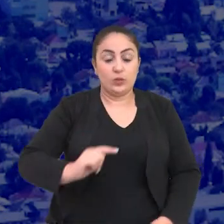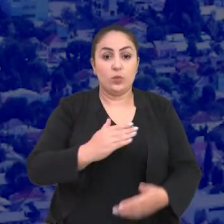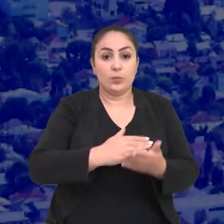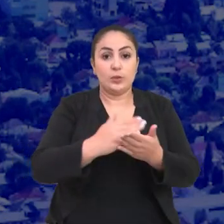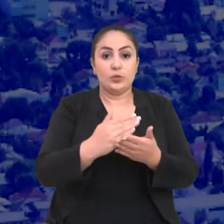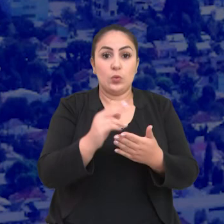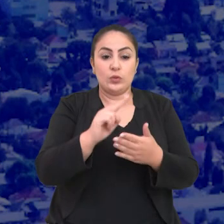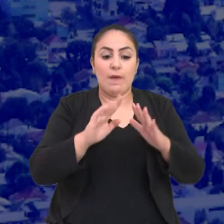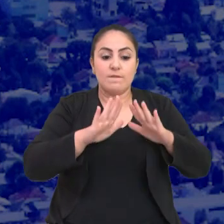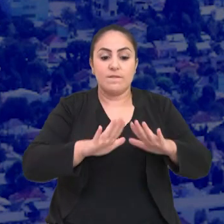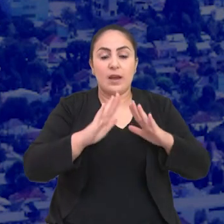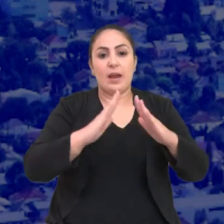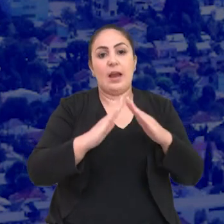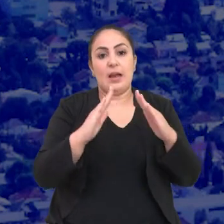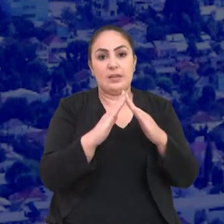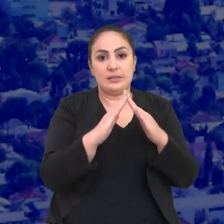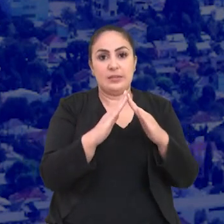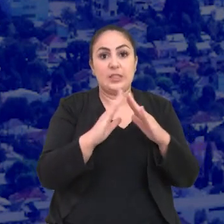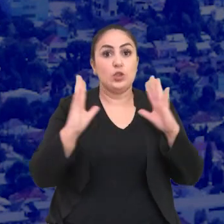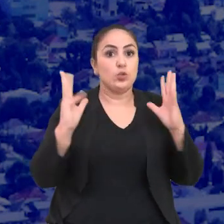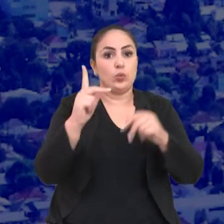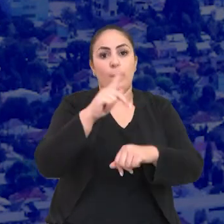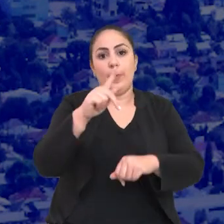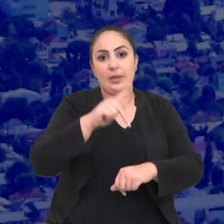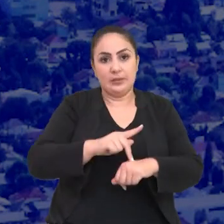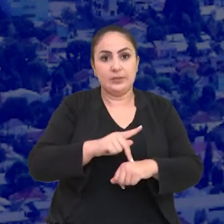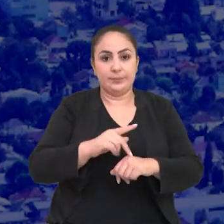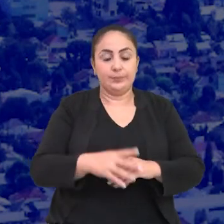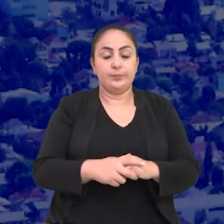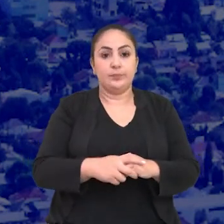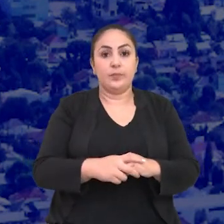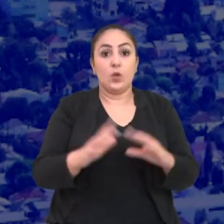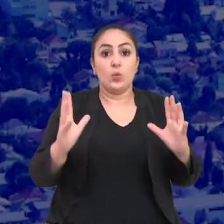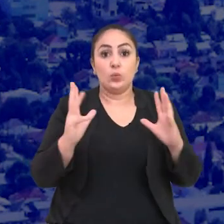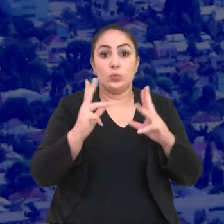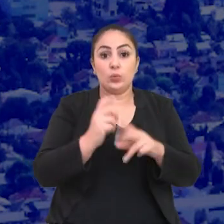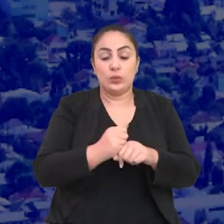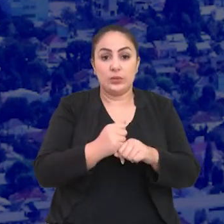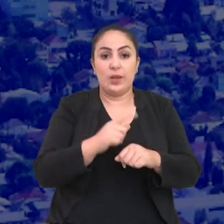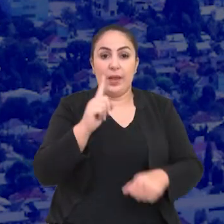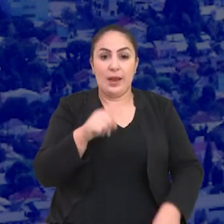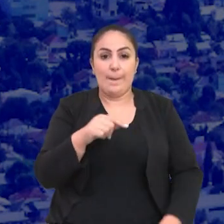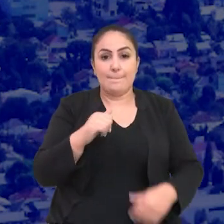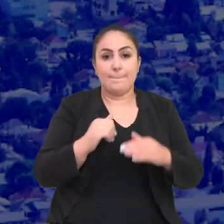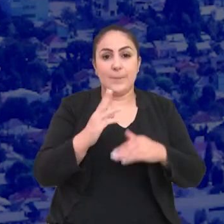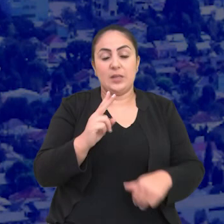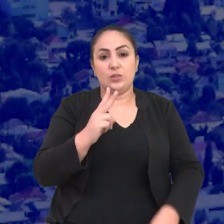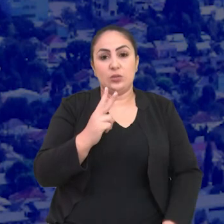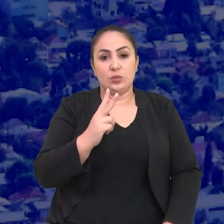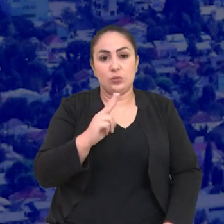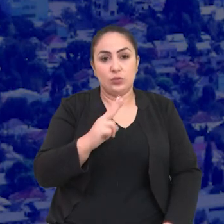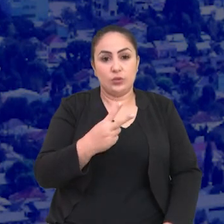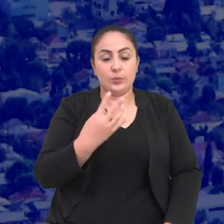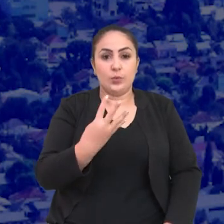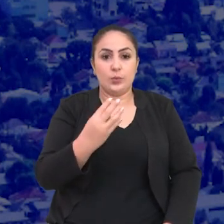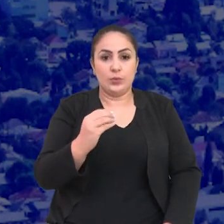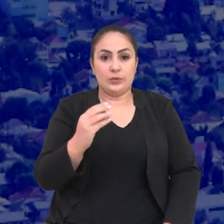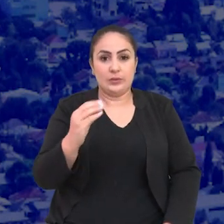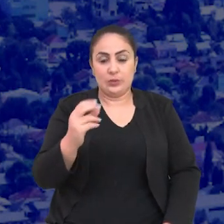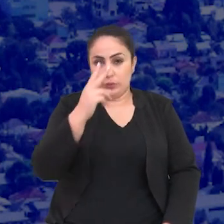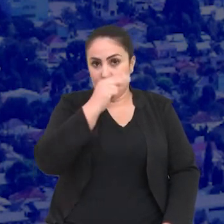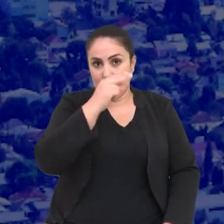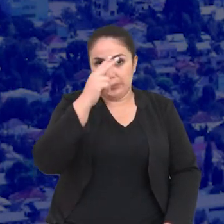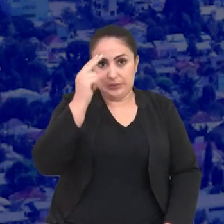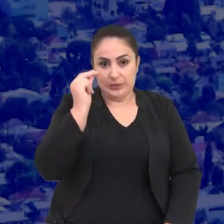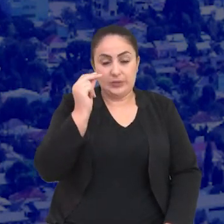levou o governo a aplicar confinamentos perimetrais em todo o país. No total, são mais de